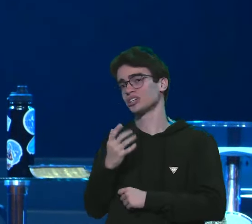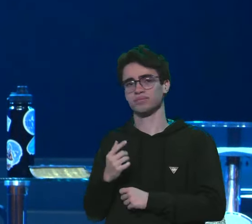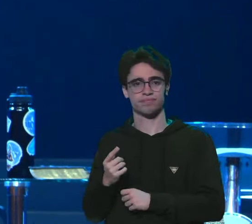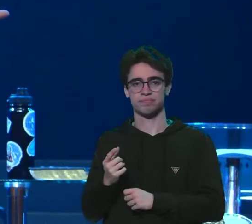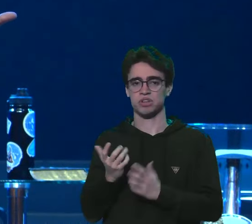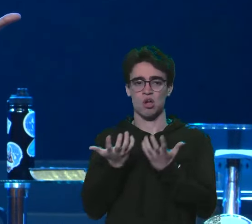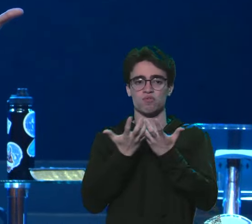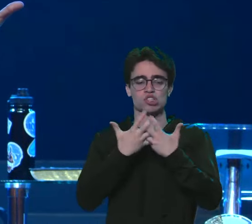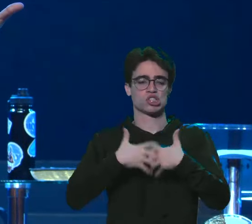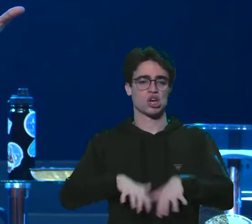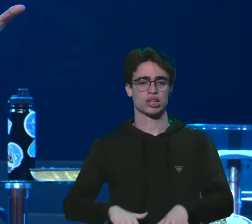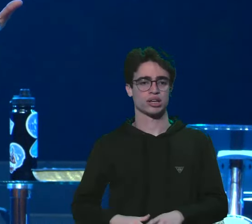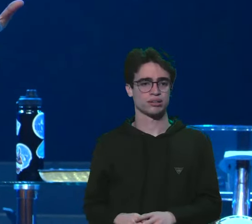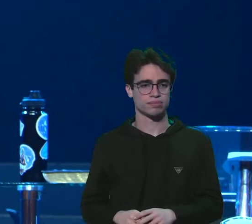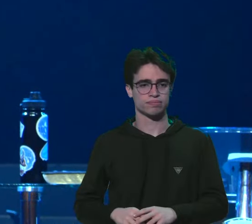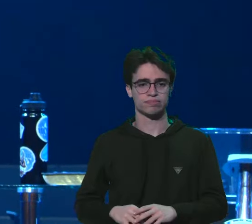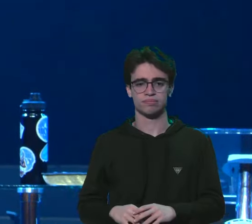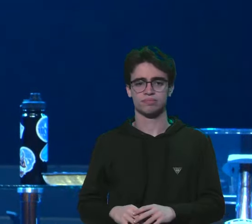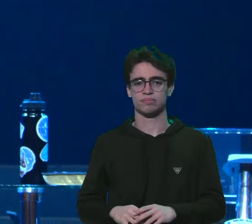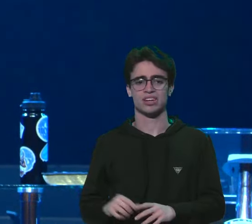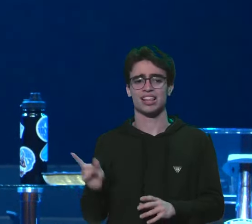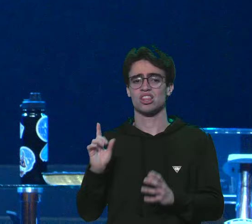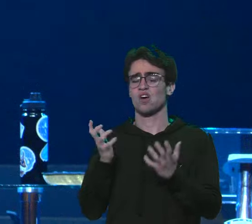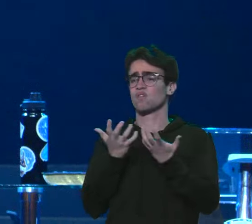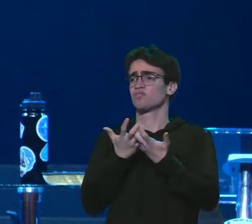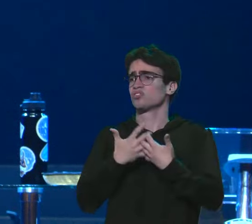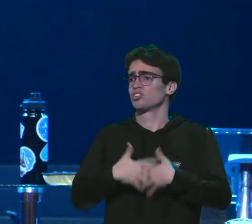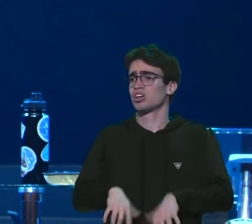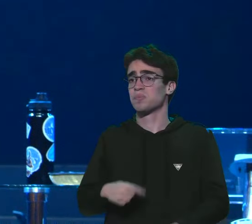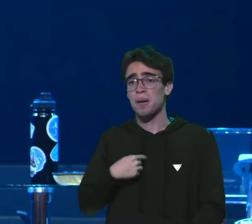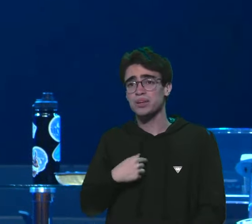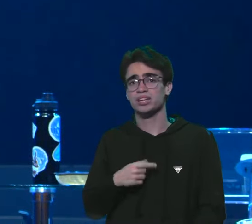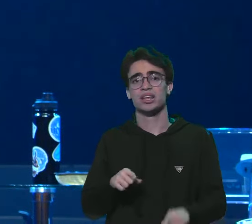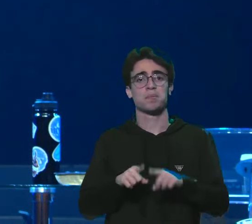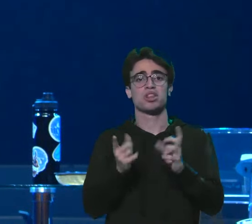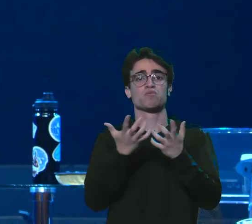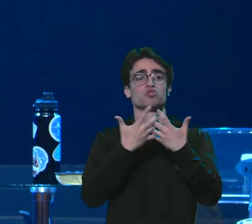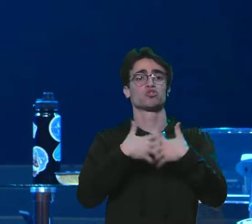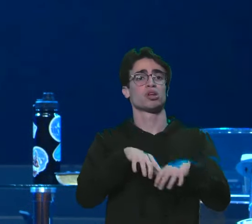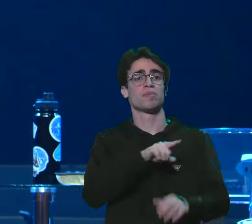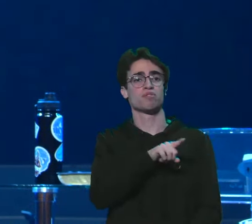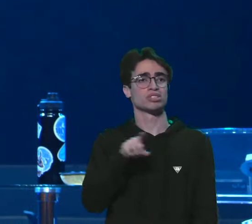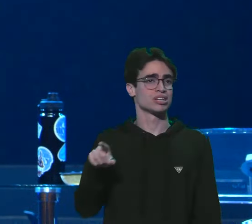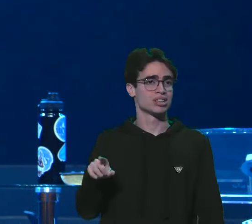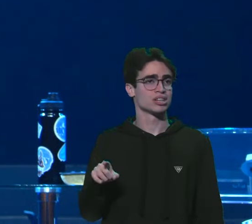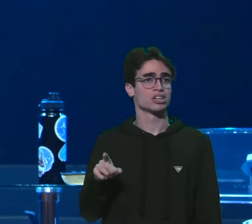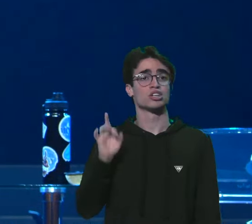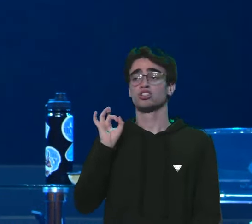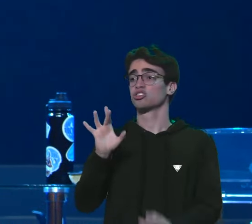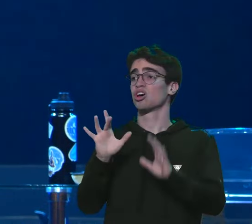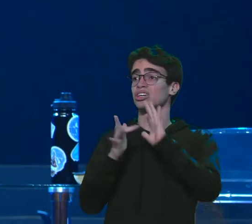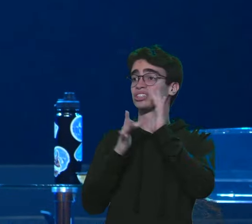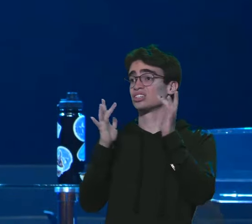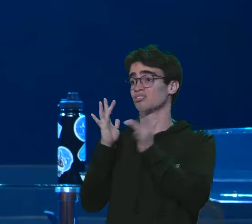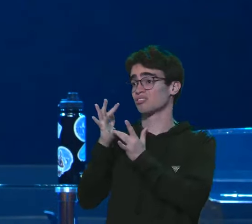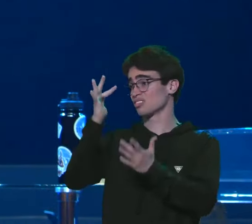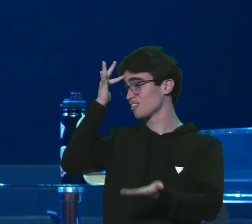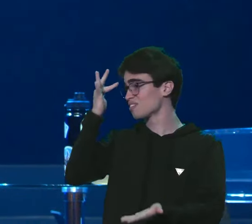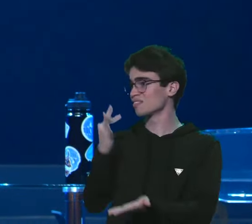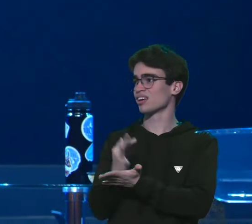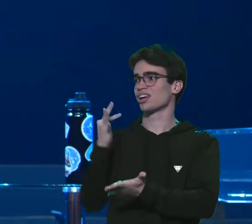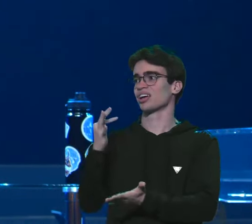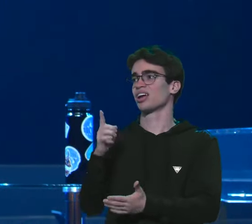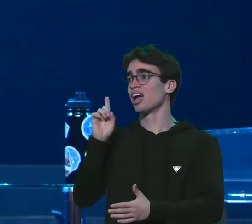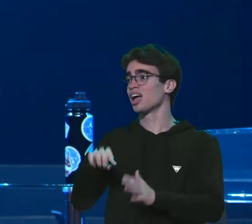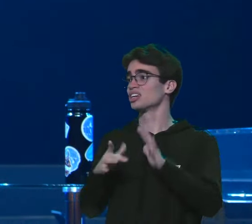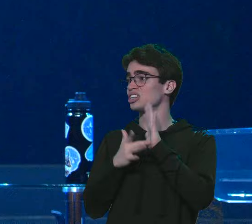Jairo. Não dá certo para mim e não dá certo para você. É só a fé em Jesus. É crer em Jesus. E